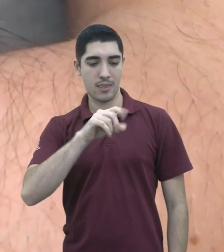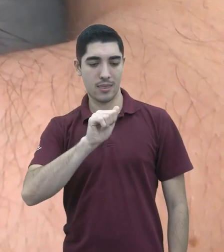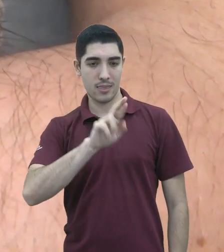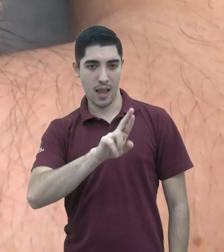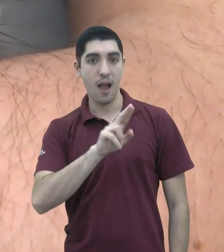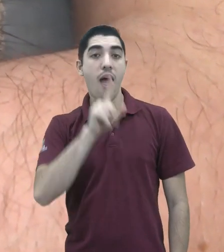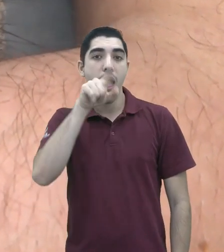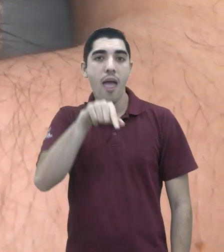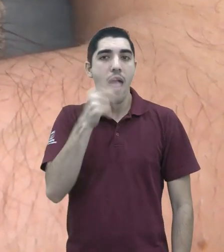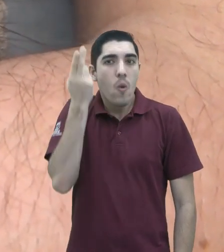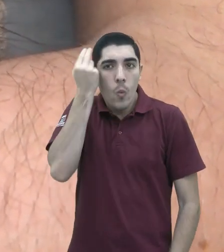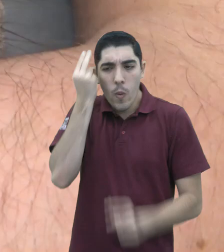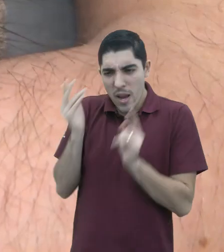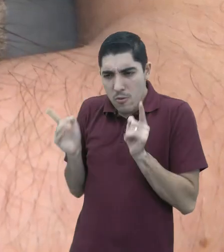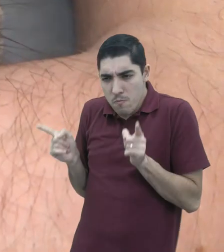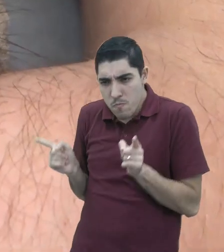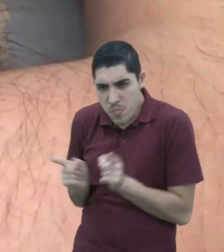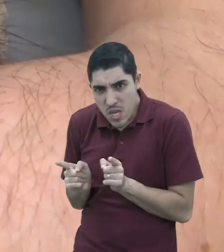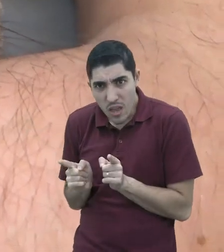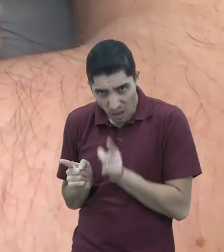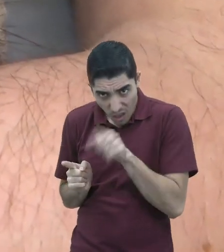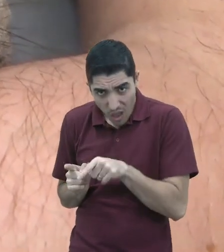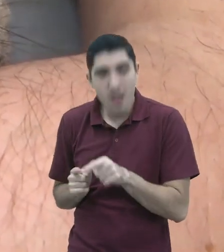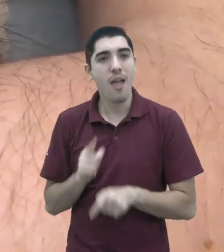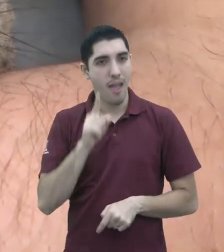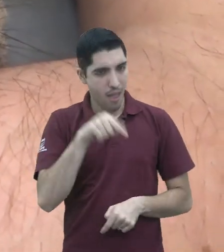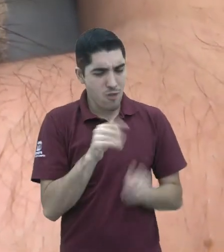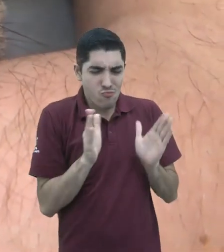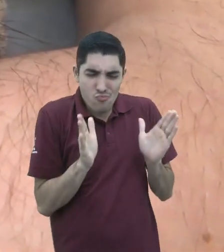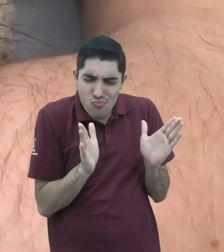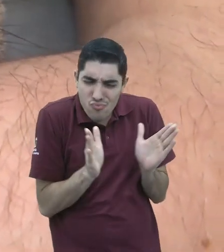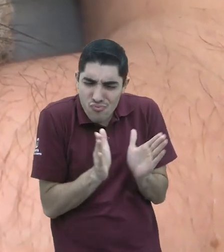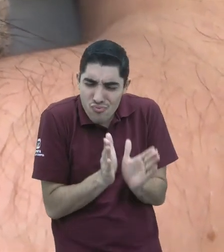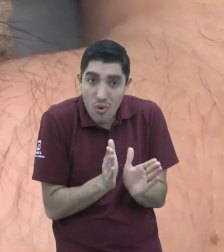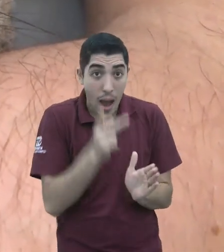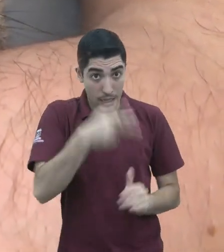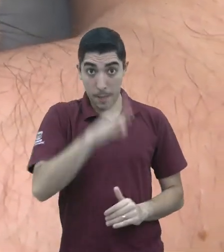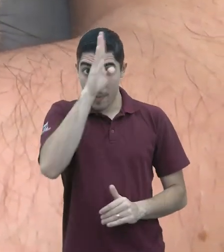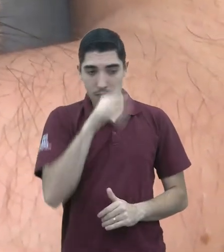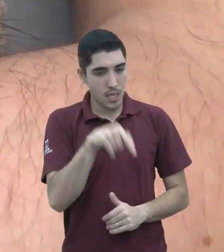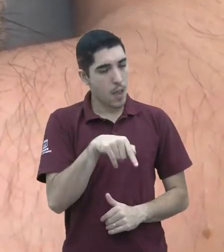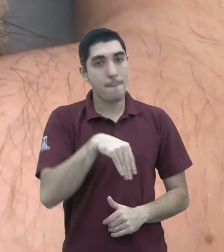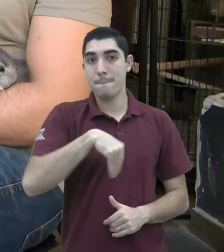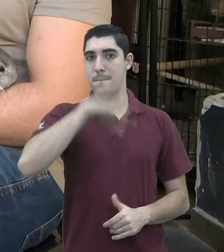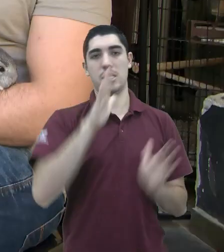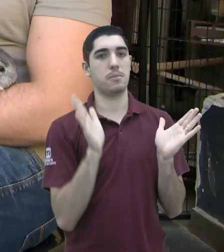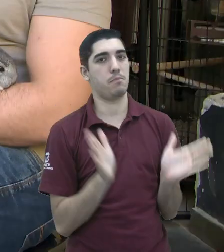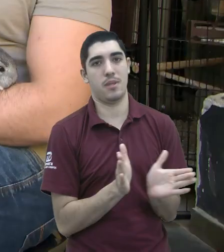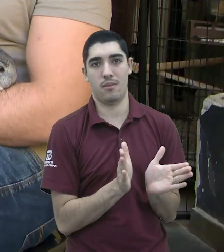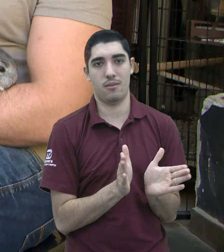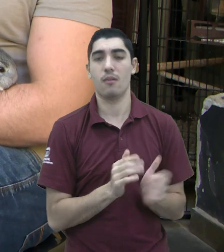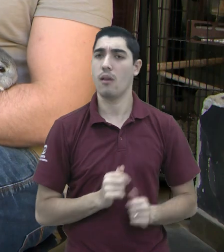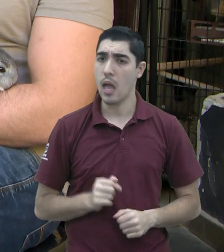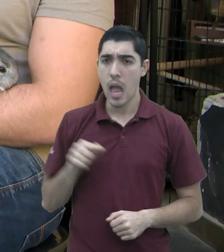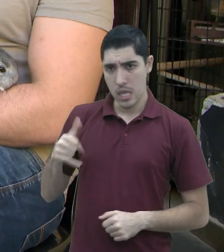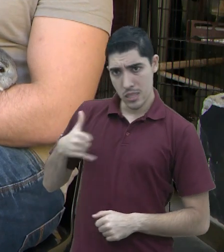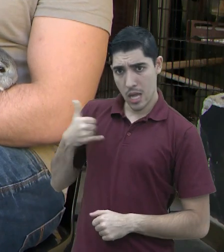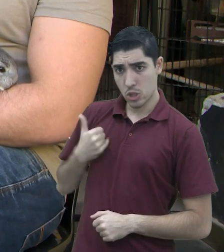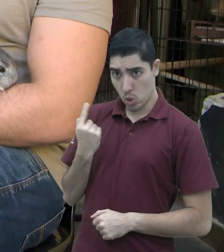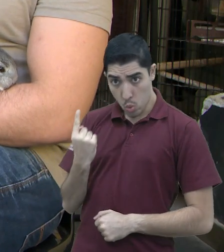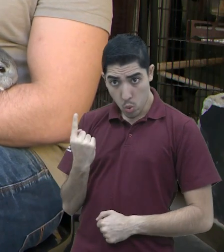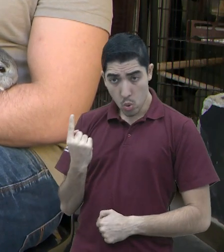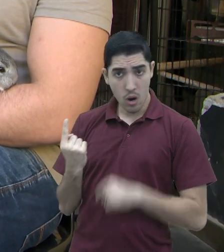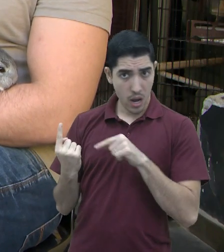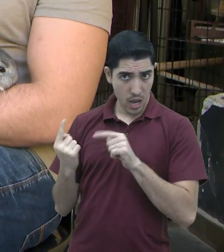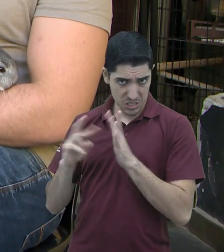o coelho anão. Coelho anão. Seria a menor espécie de coelho, é isso? É a espécie que temos de coelho hoje em dia no Brasil e por fora. Ela tem 1